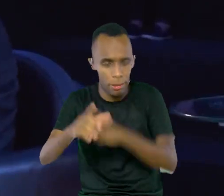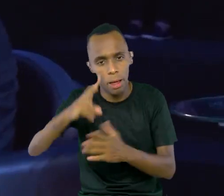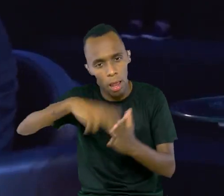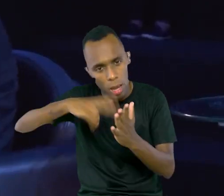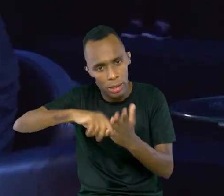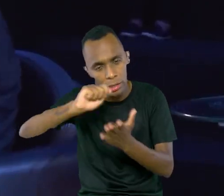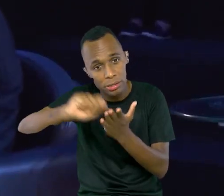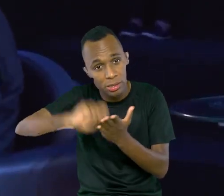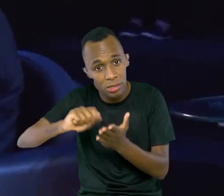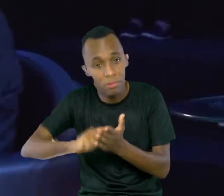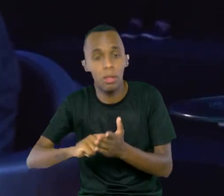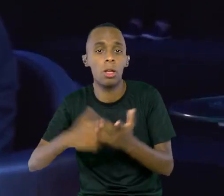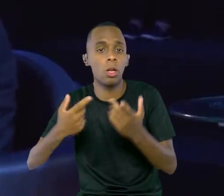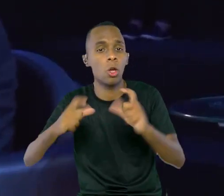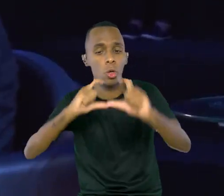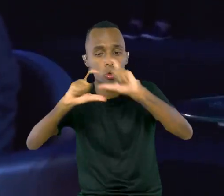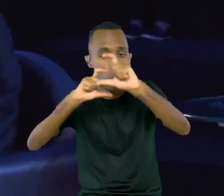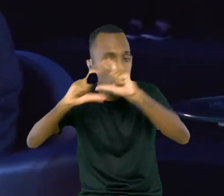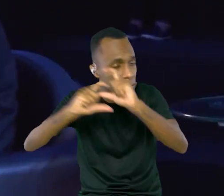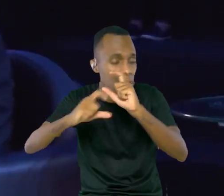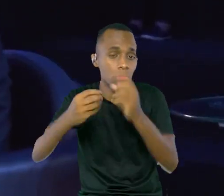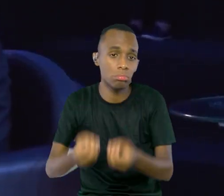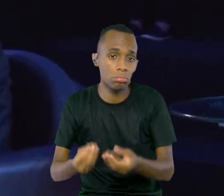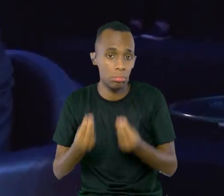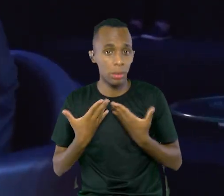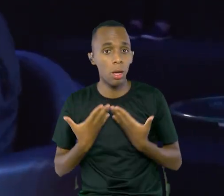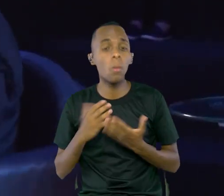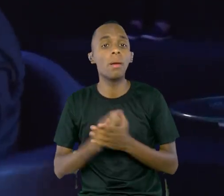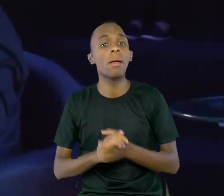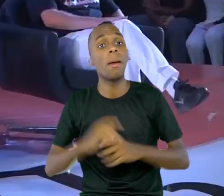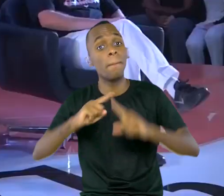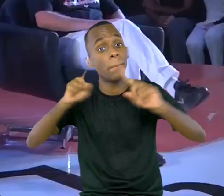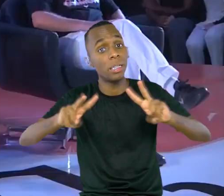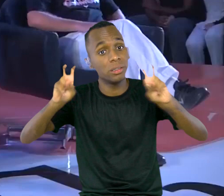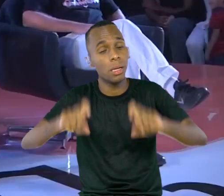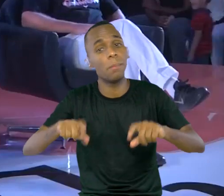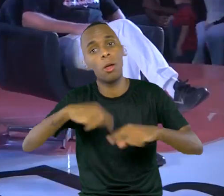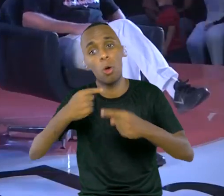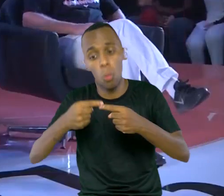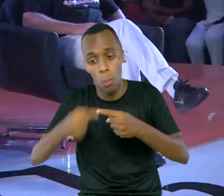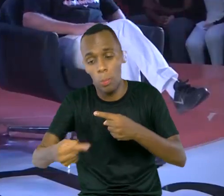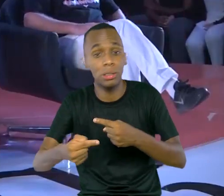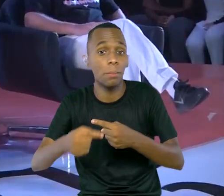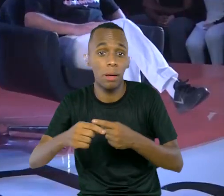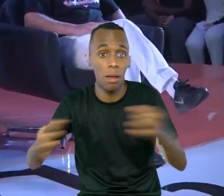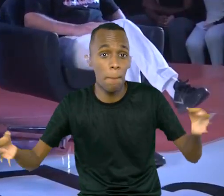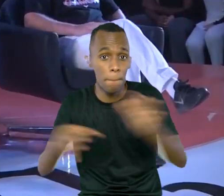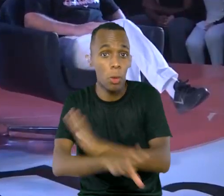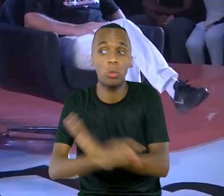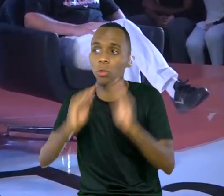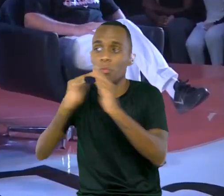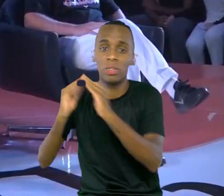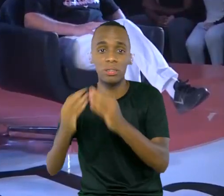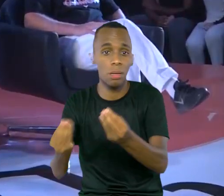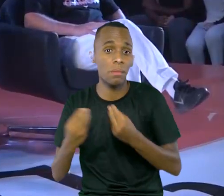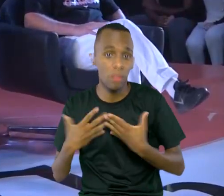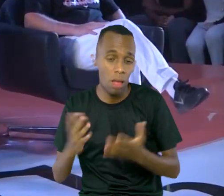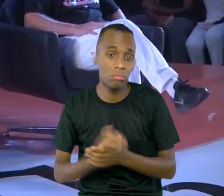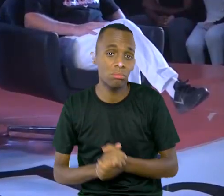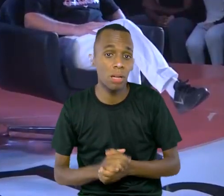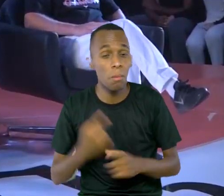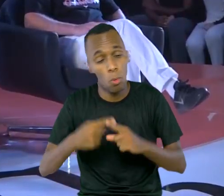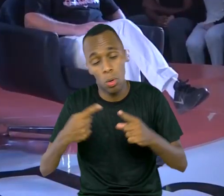recém-alfabetizado, trouxeram gibis, história em quadrinhos. A questão é que em uma semana acabou, que a vizinhança